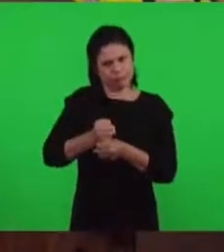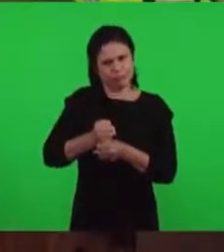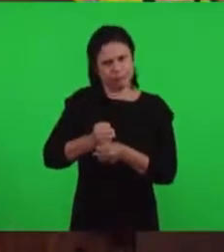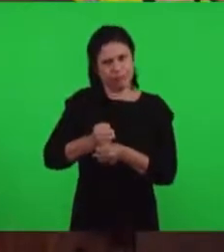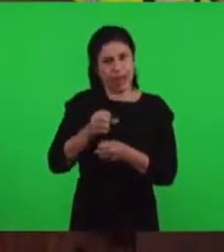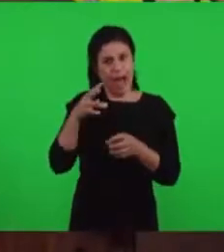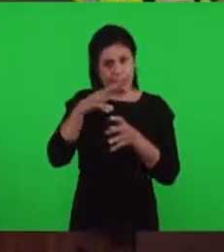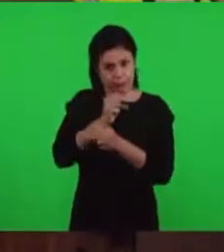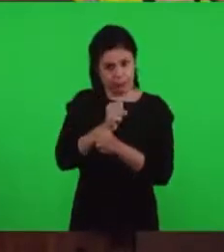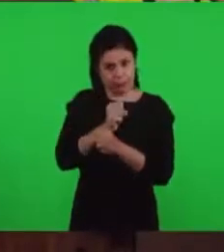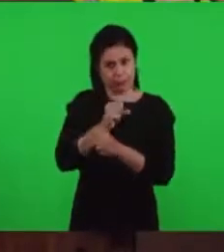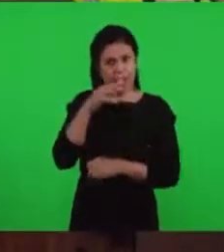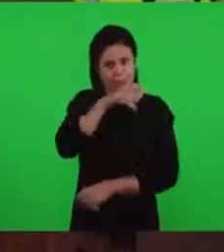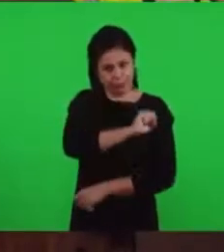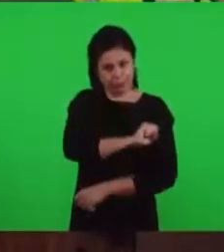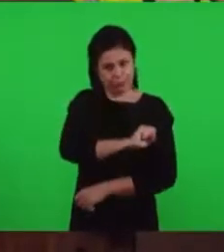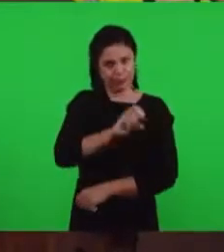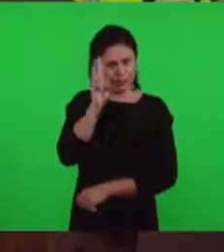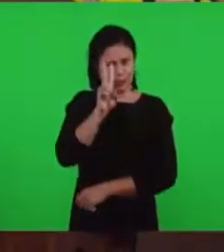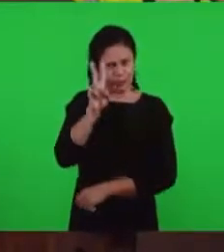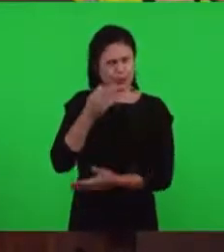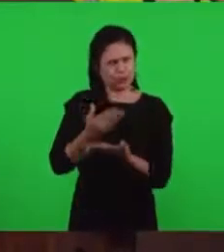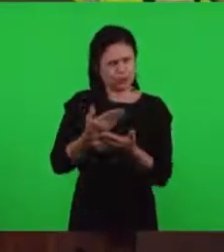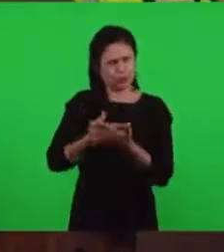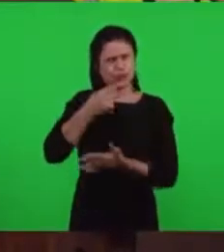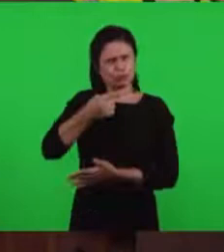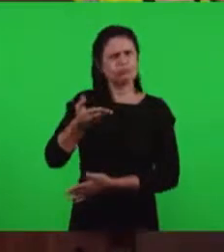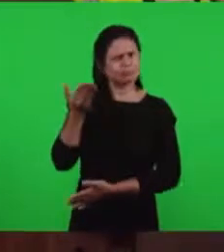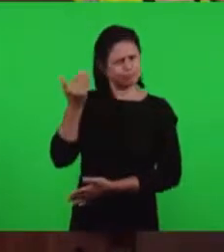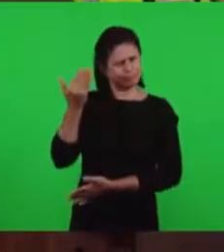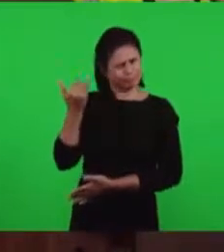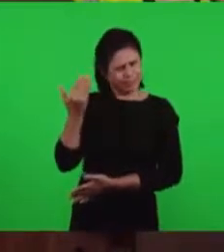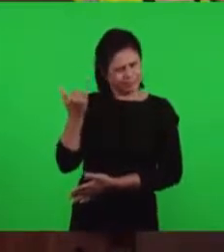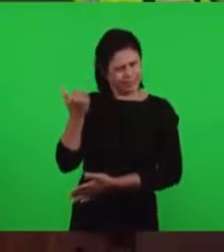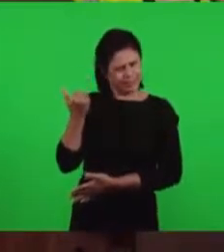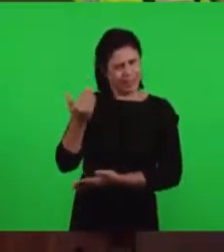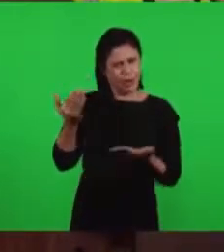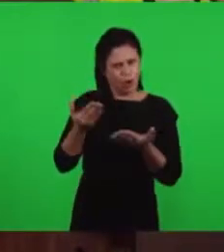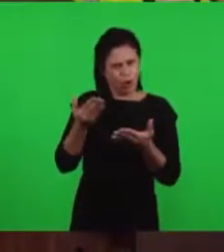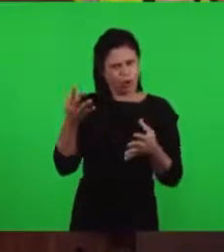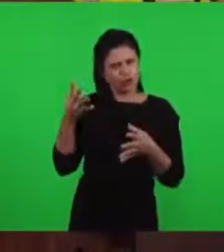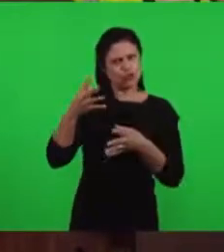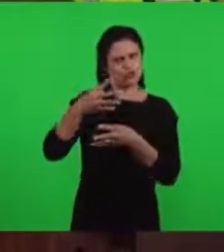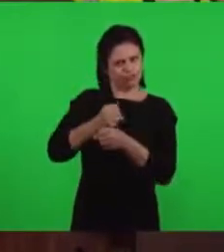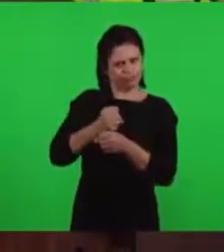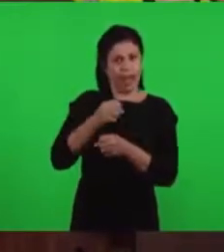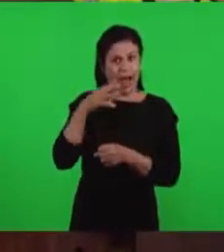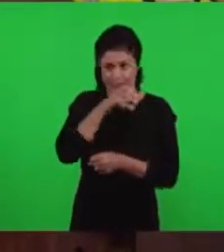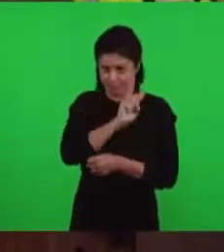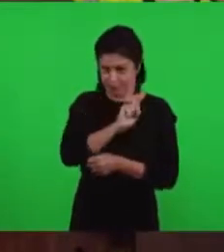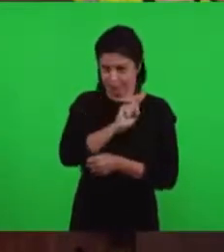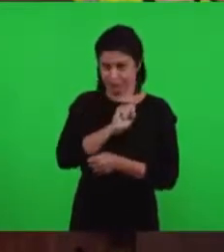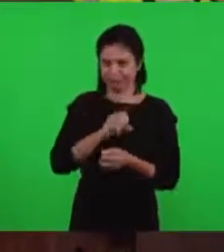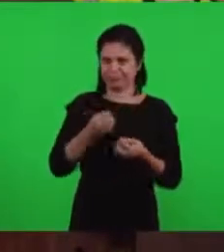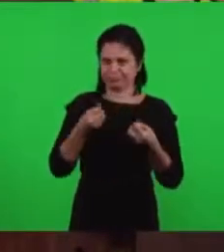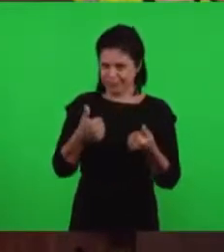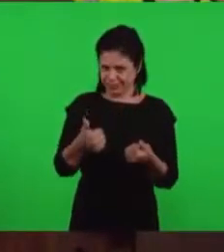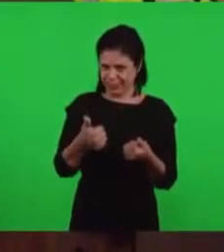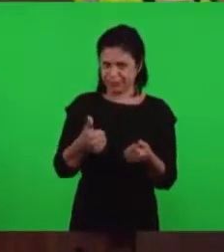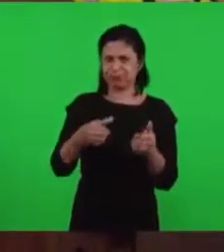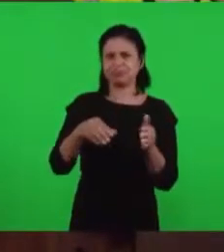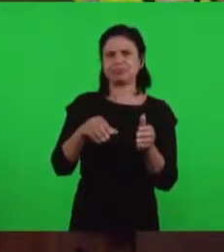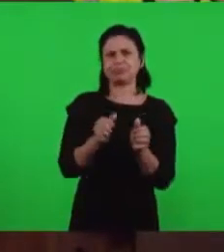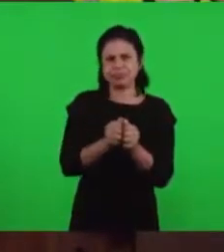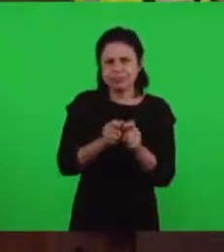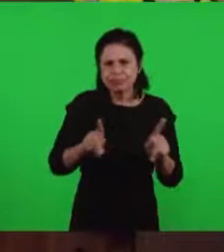daquilo que foi o ponto que nós deixamos na última escola bíblica dominical com relação ao capítulo primeiro